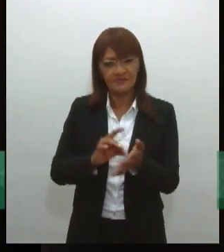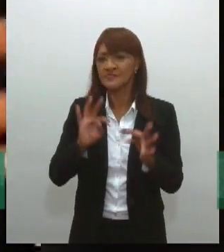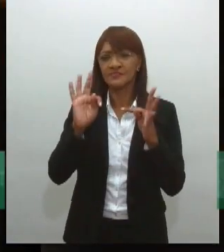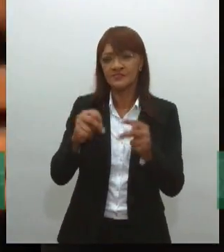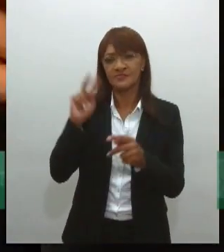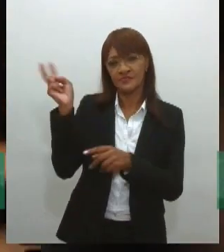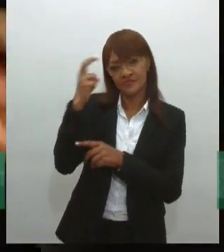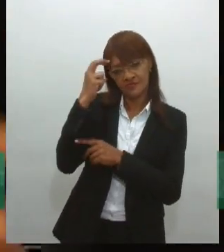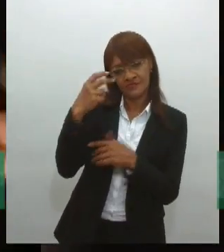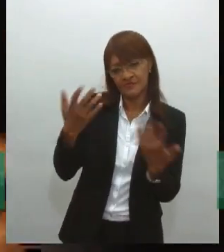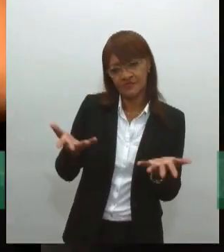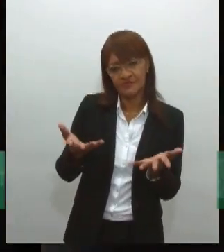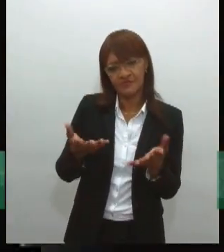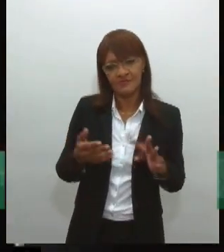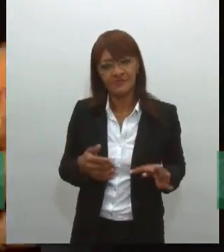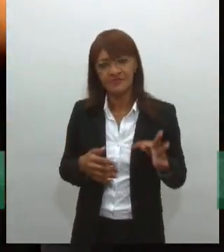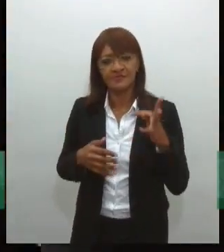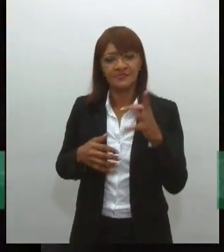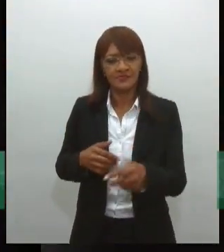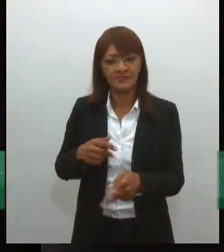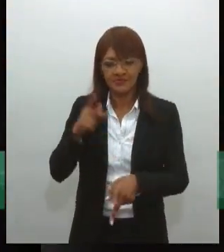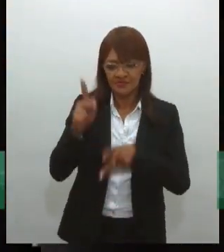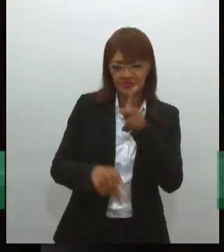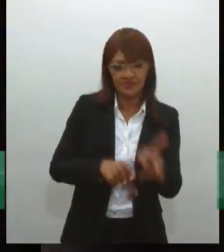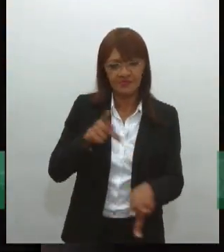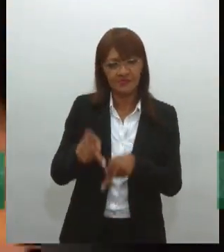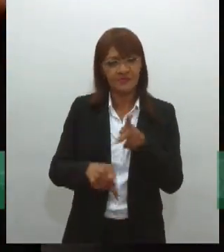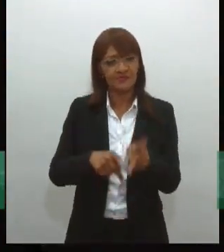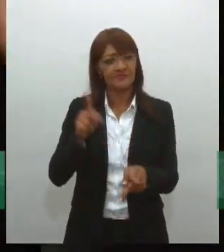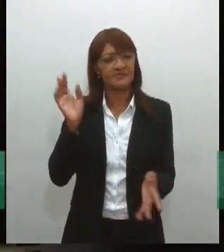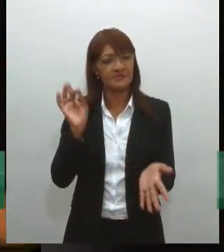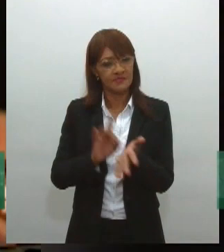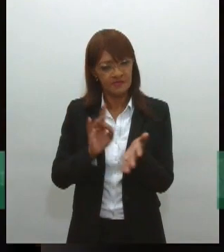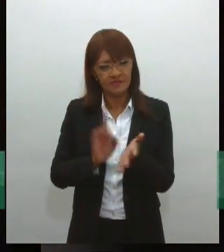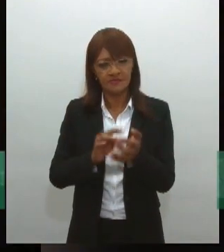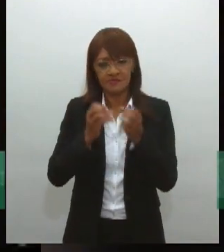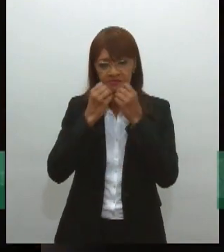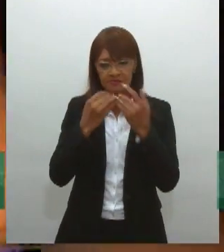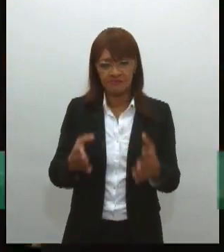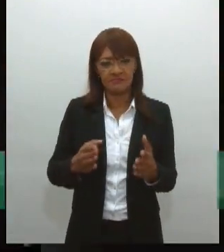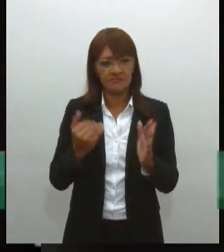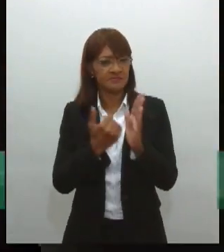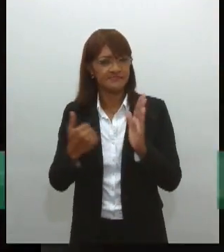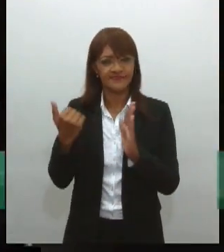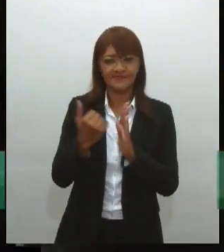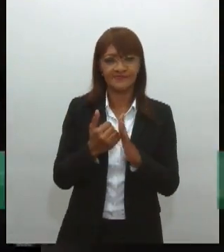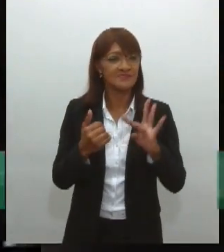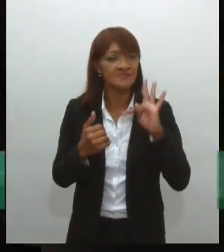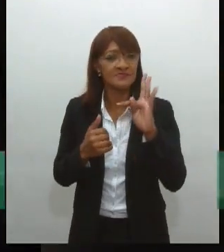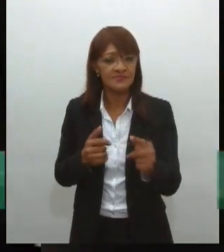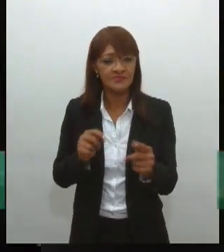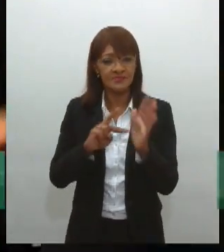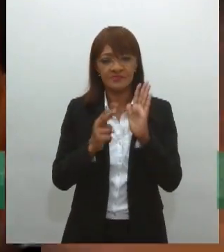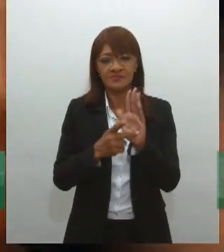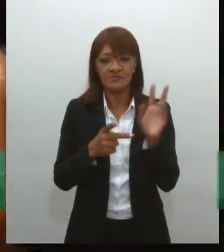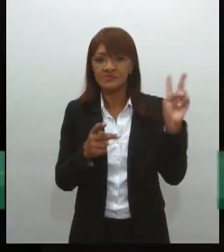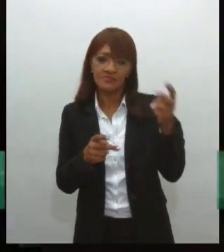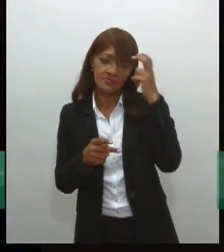Toda a acumulação de um povo, de realizações múltiplas de um povo, tudo isso é cultura. Tanto é que a gente fala da